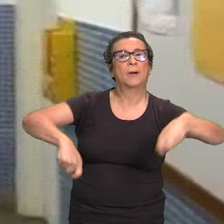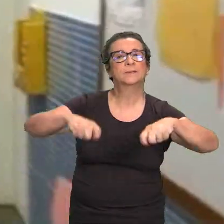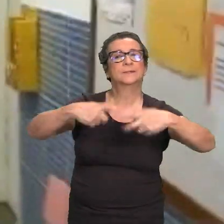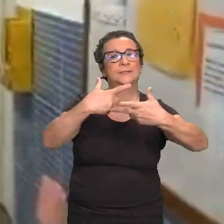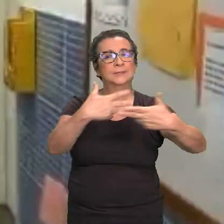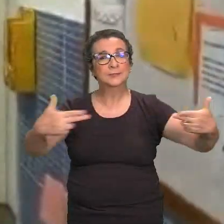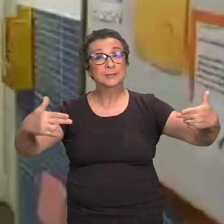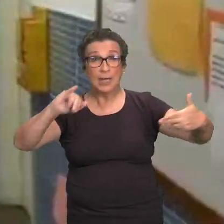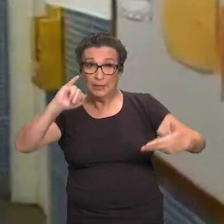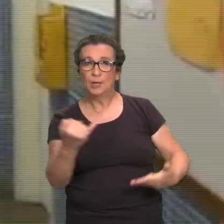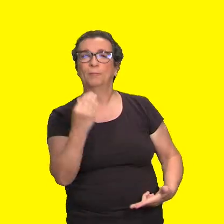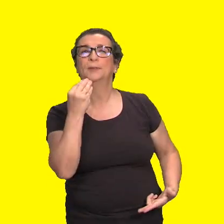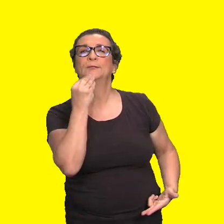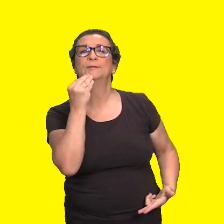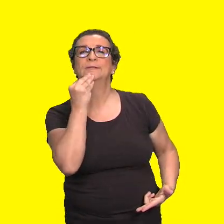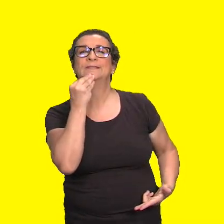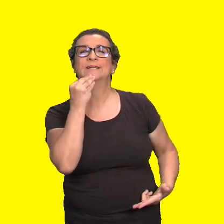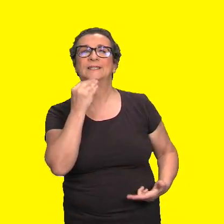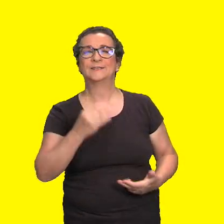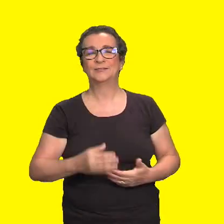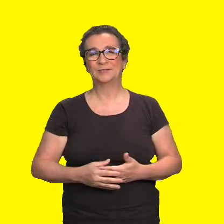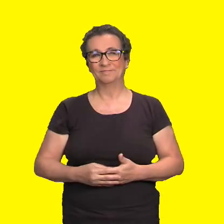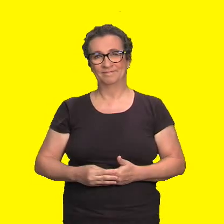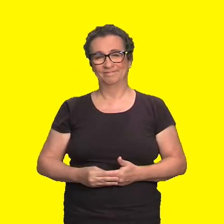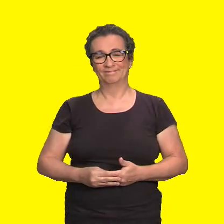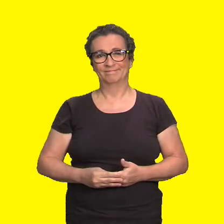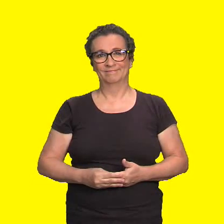e oportunidade.